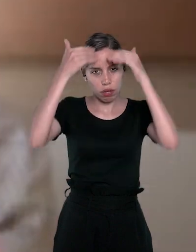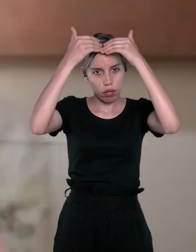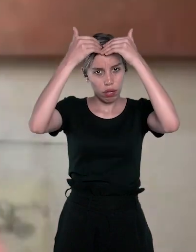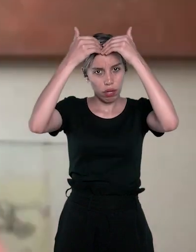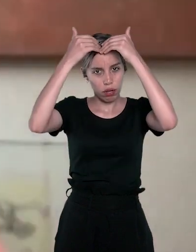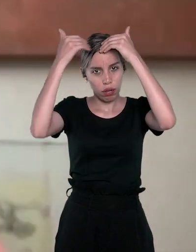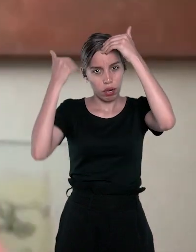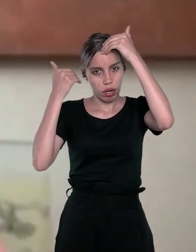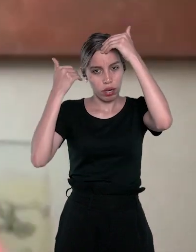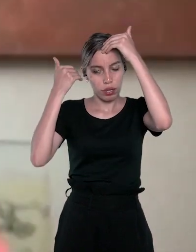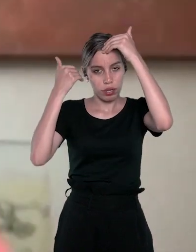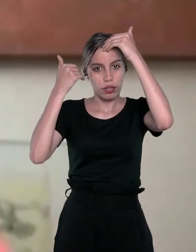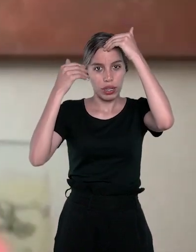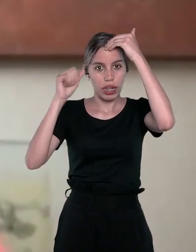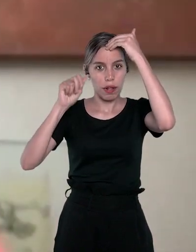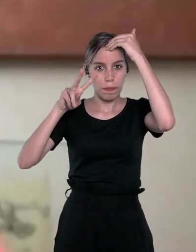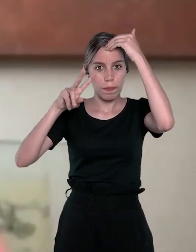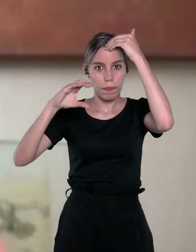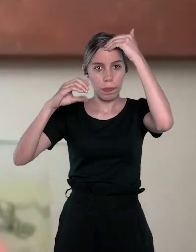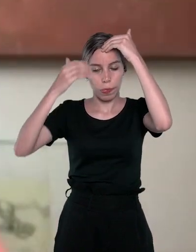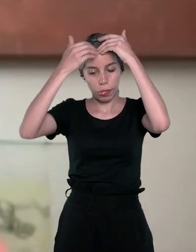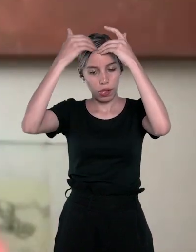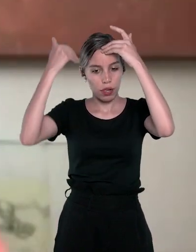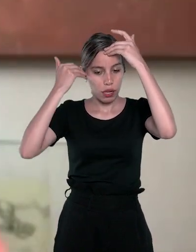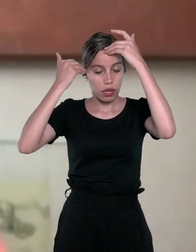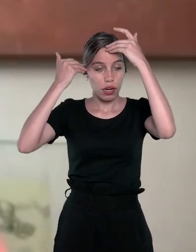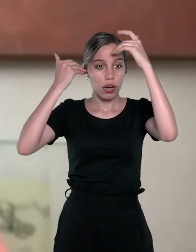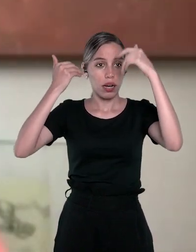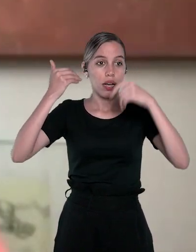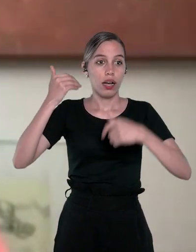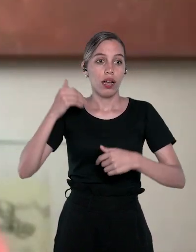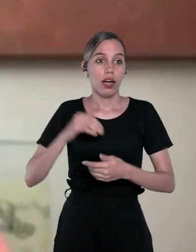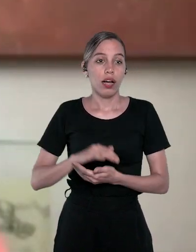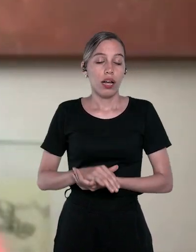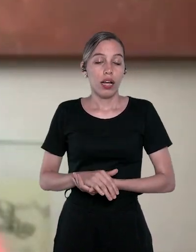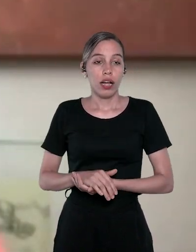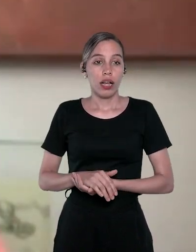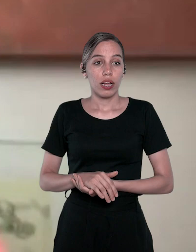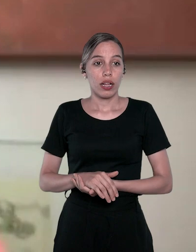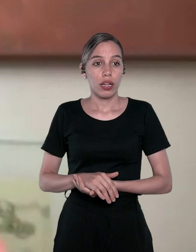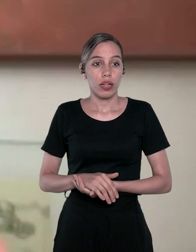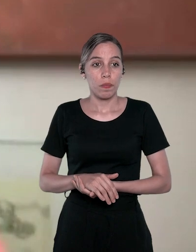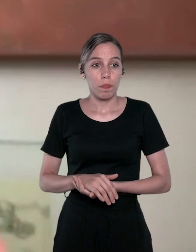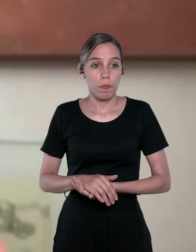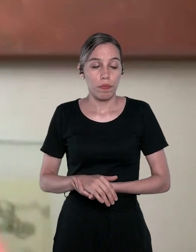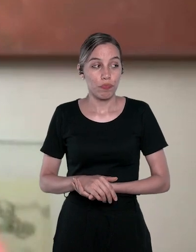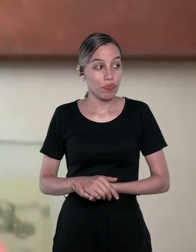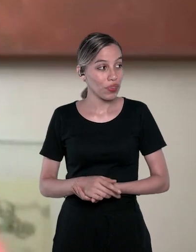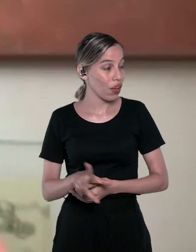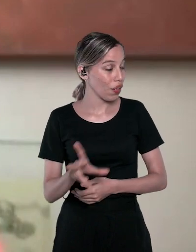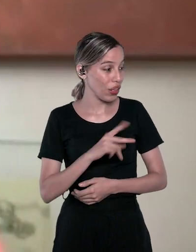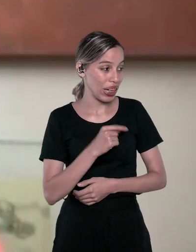Eu marquei com ele. Essa história é muito boa. Porque ele